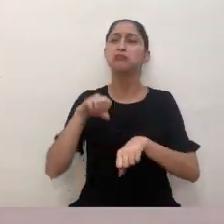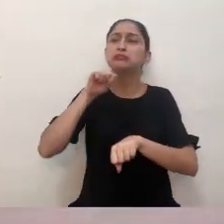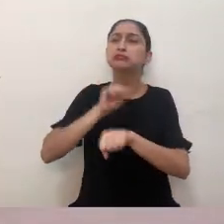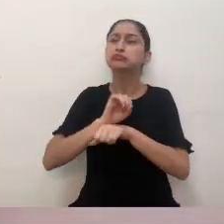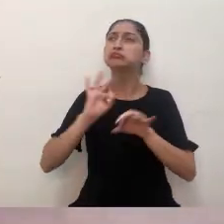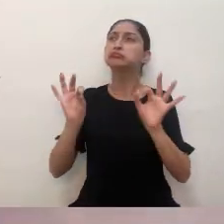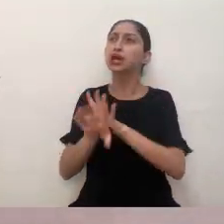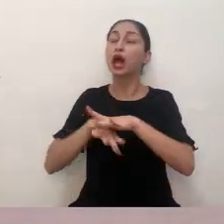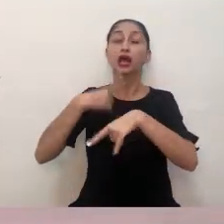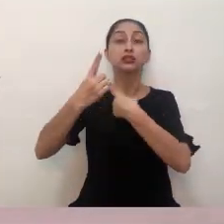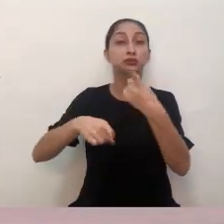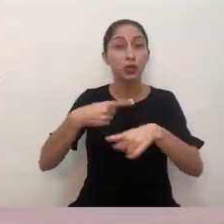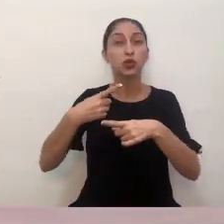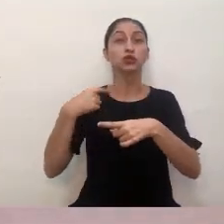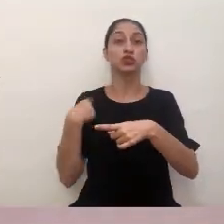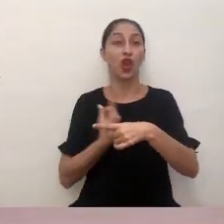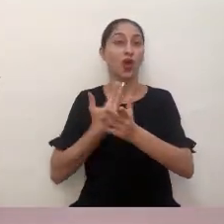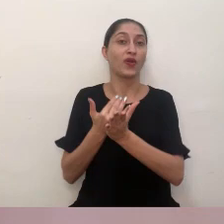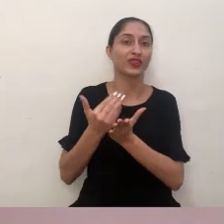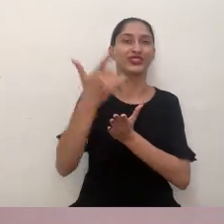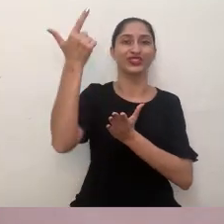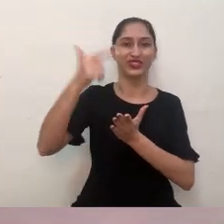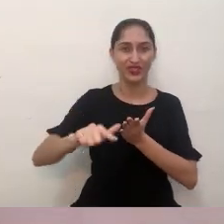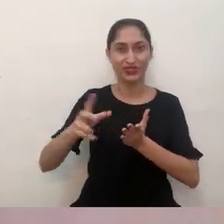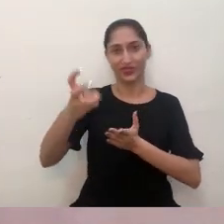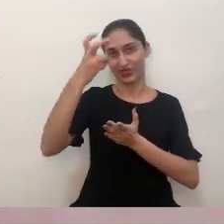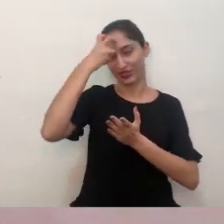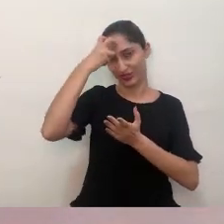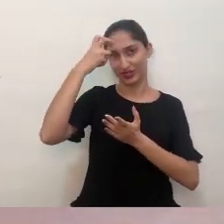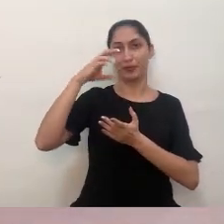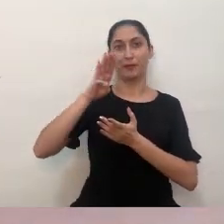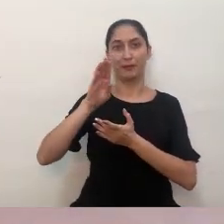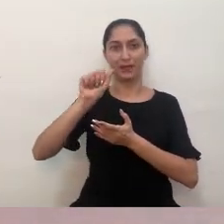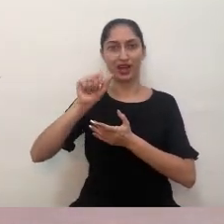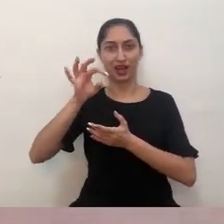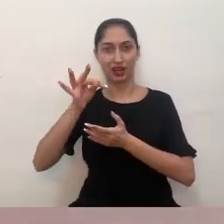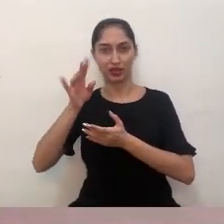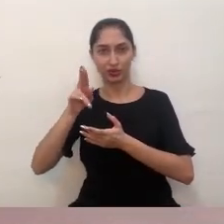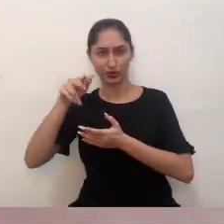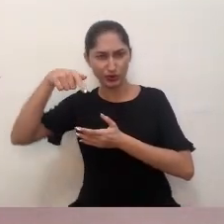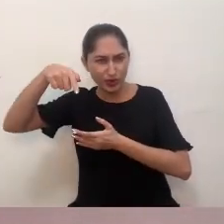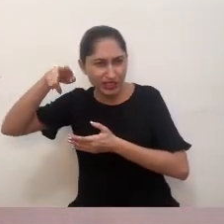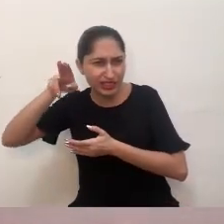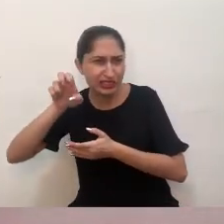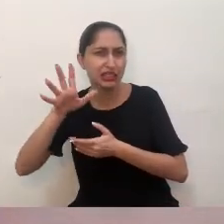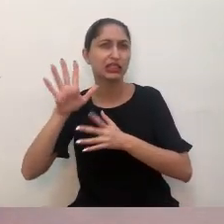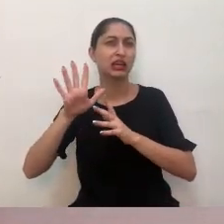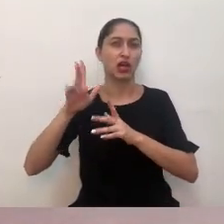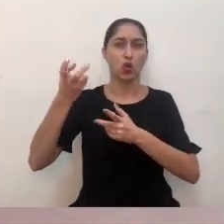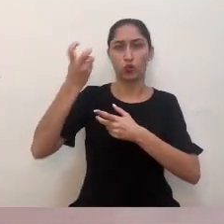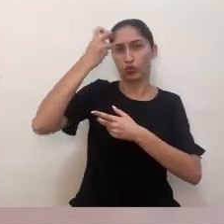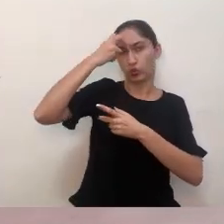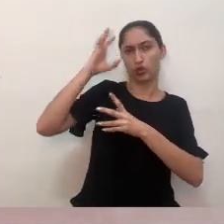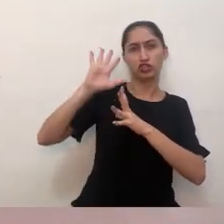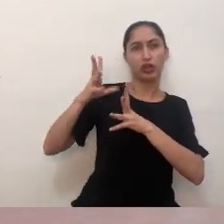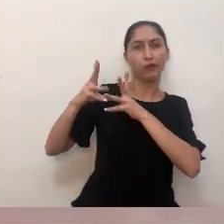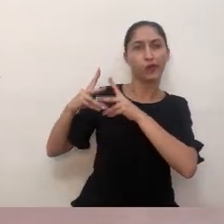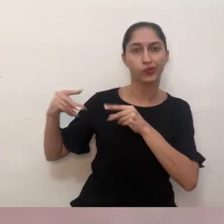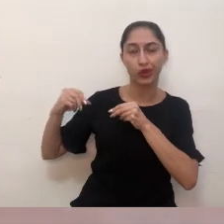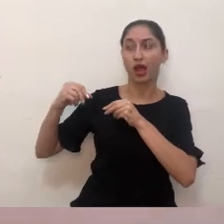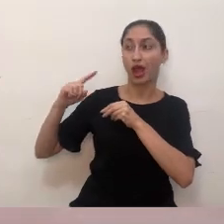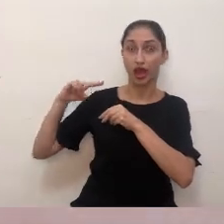começou cantando e jogando verso de novo, que é uma cultura que já existia, mas tinha dado uma morrida, né? Aí a gente